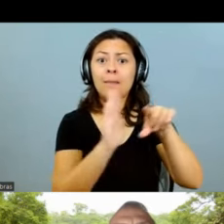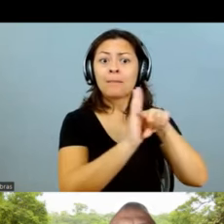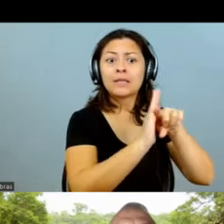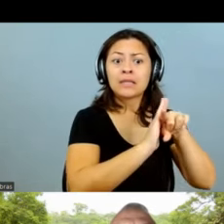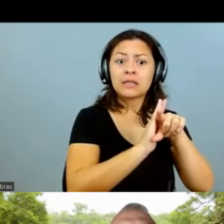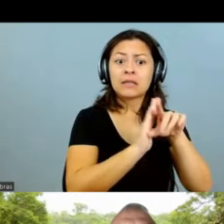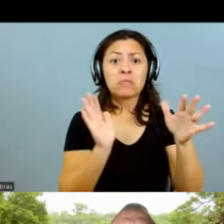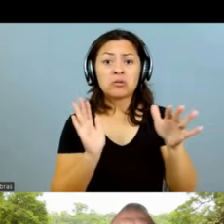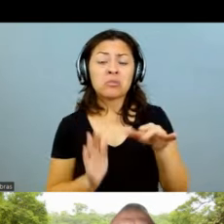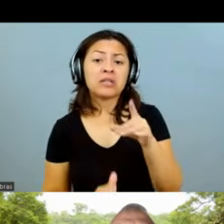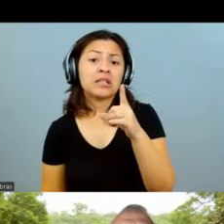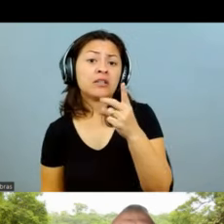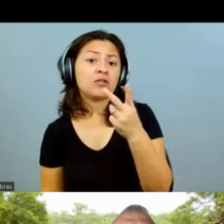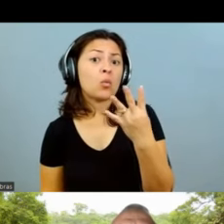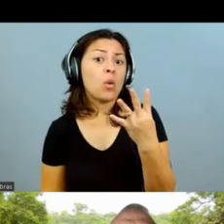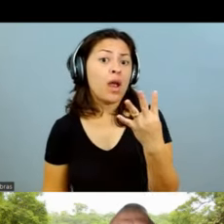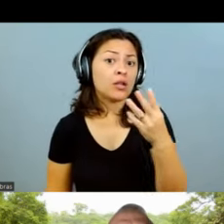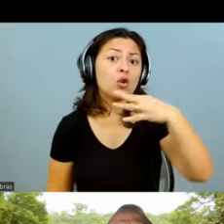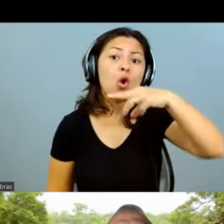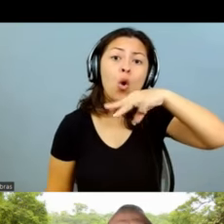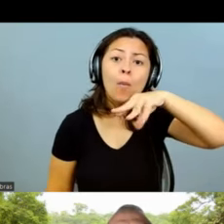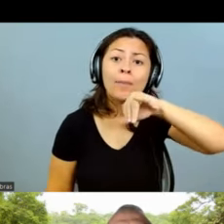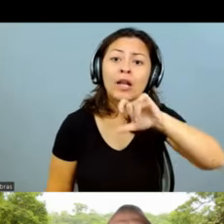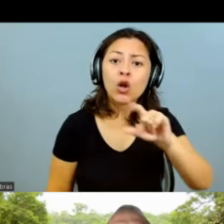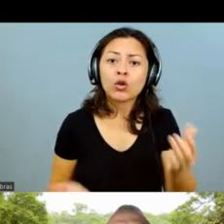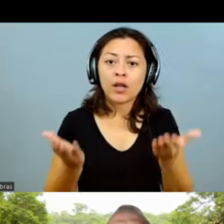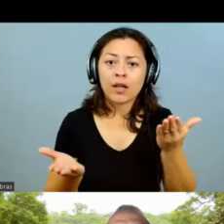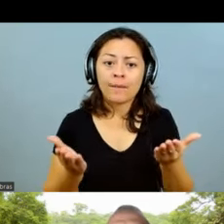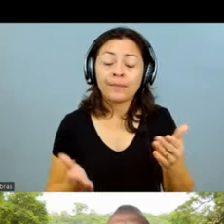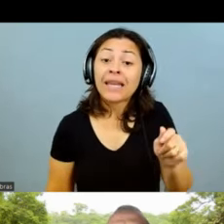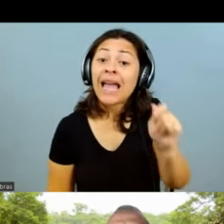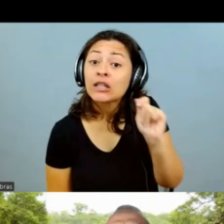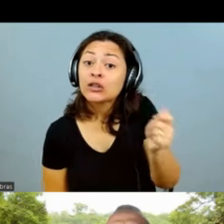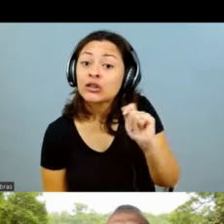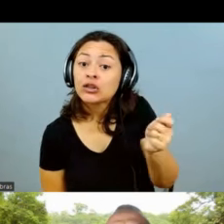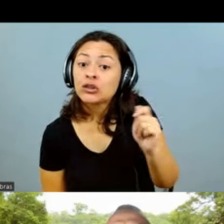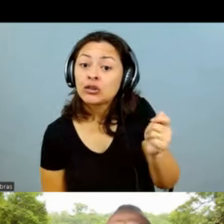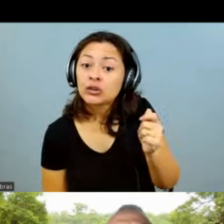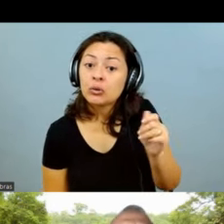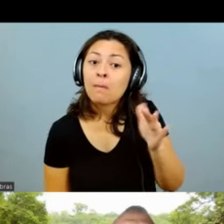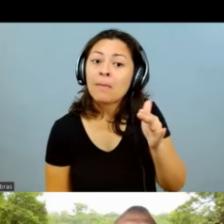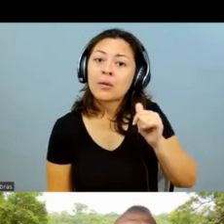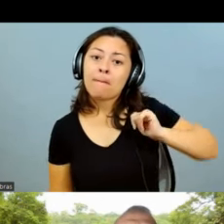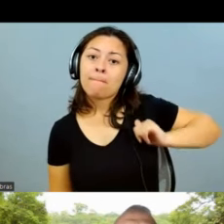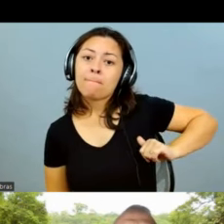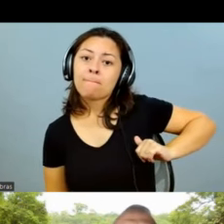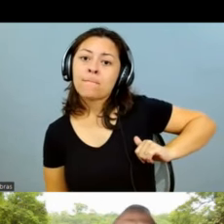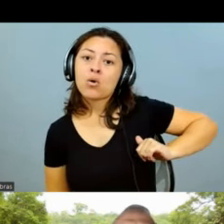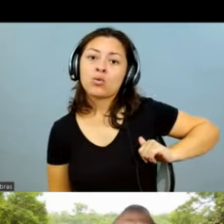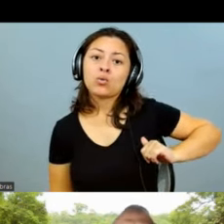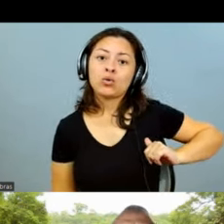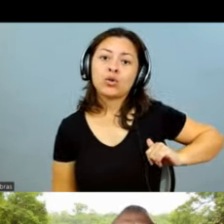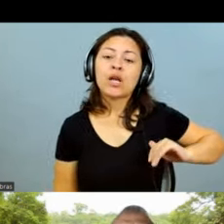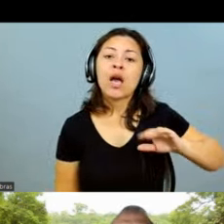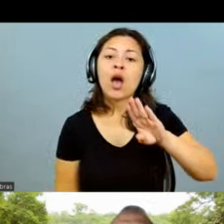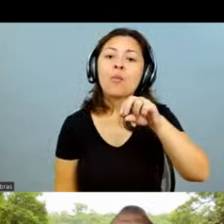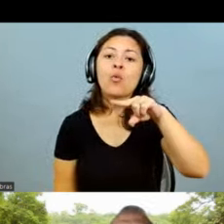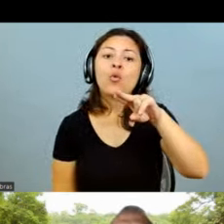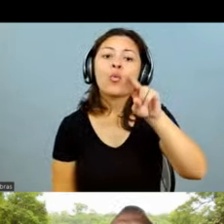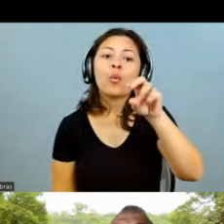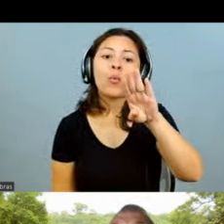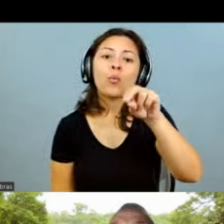124 milhões de toneladas na Argentina segundo estimativas da bolsa de ciales de Buenos Aires a produção de mío foi reduzida